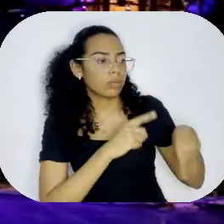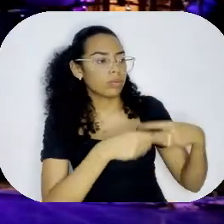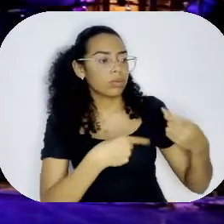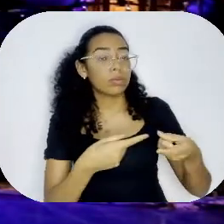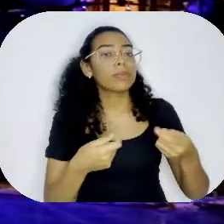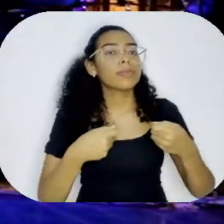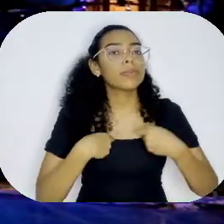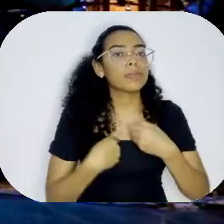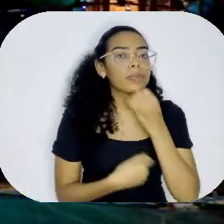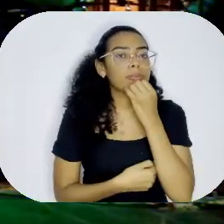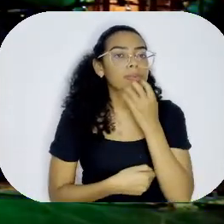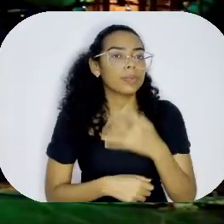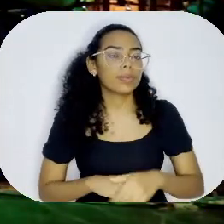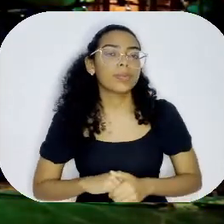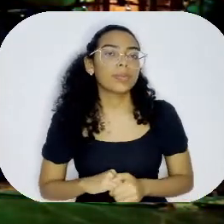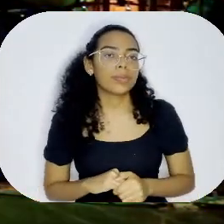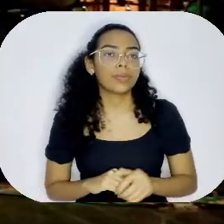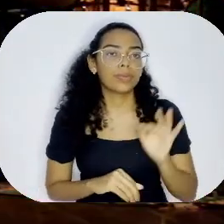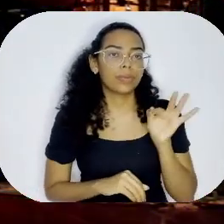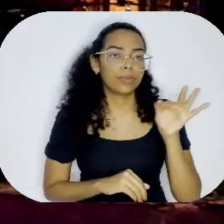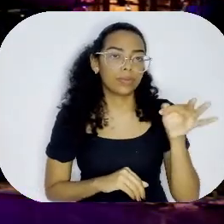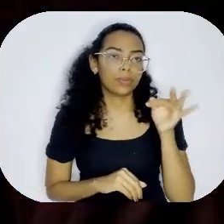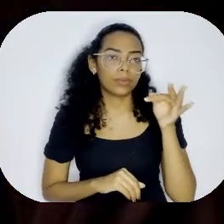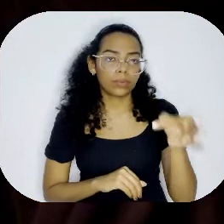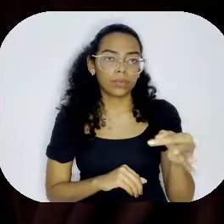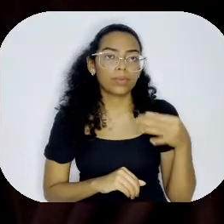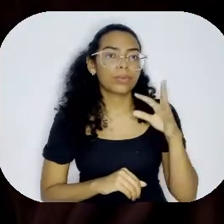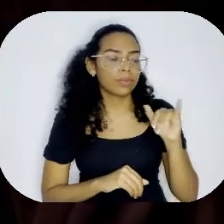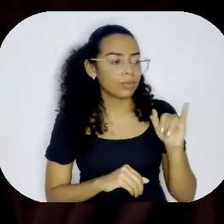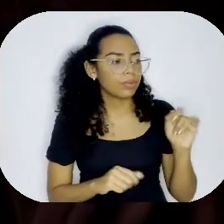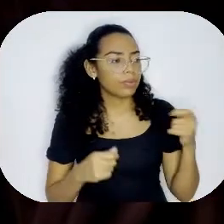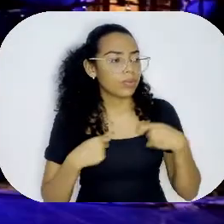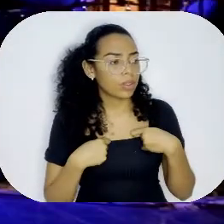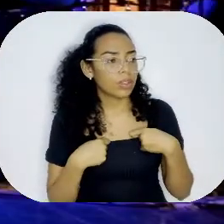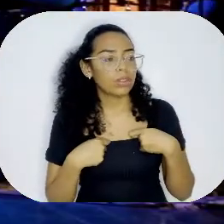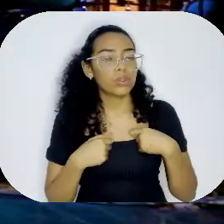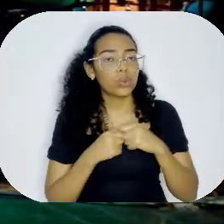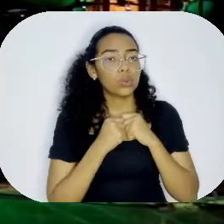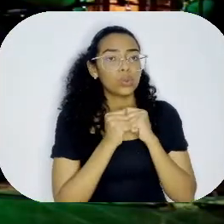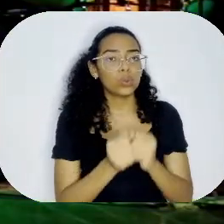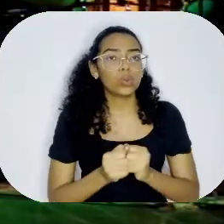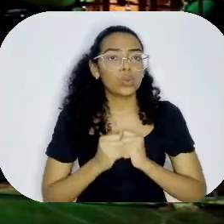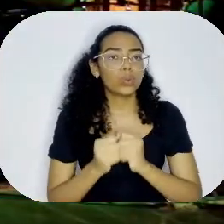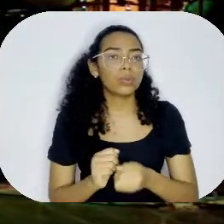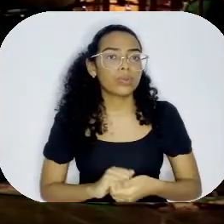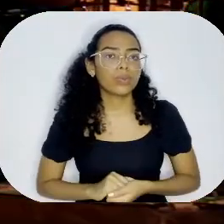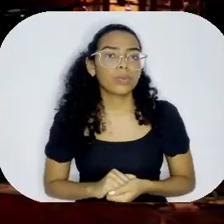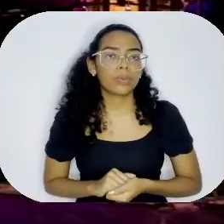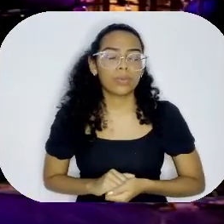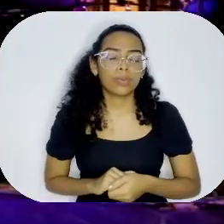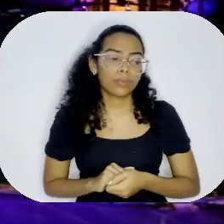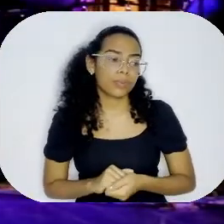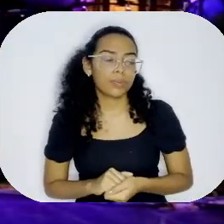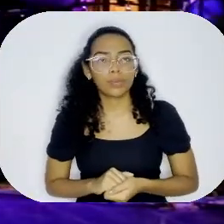estica suas peles assim como faz com as alfaias, para que se possa tocar